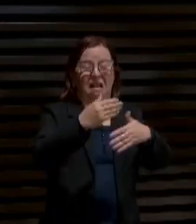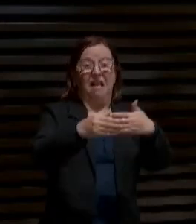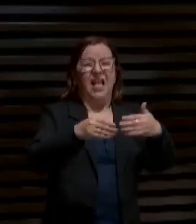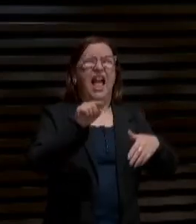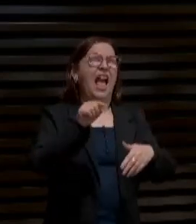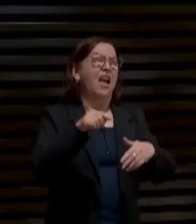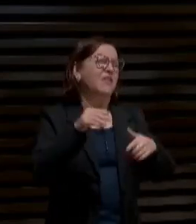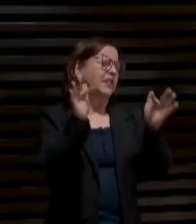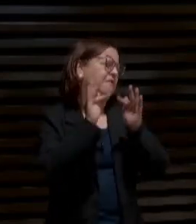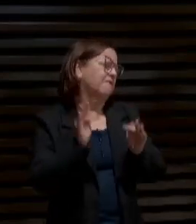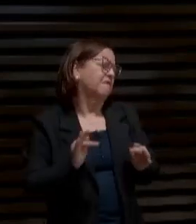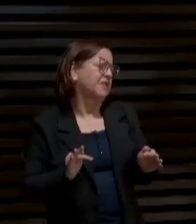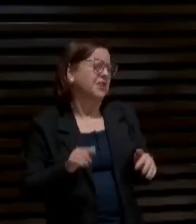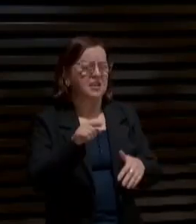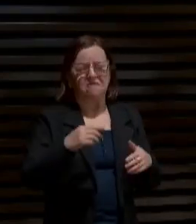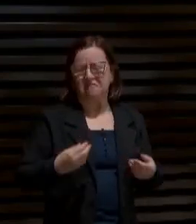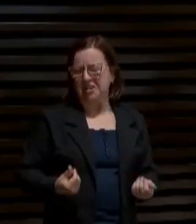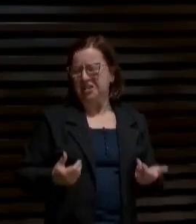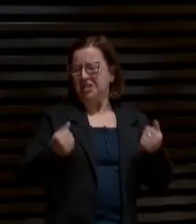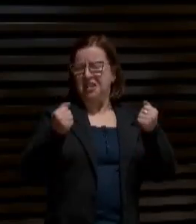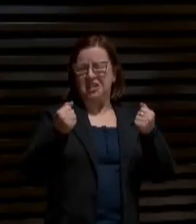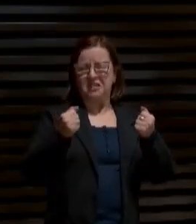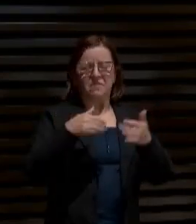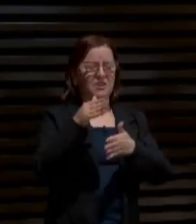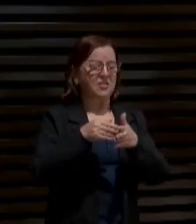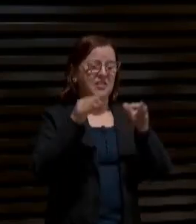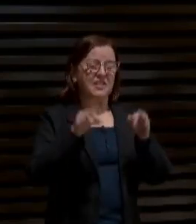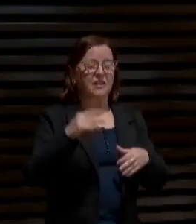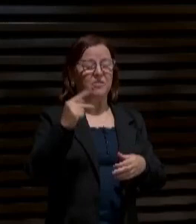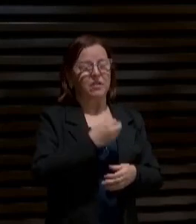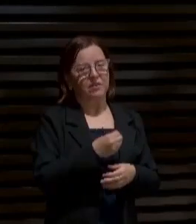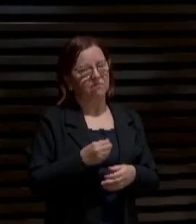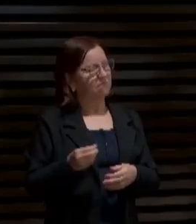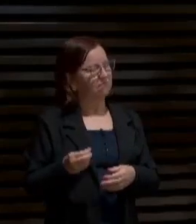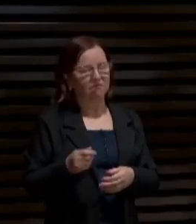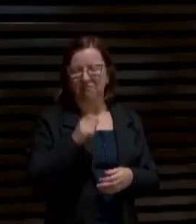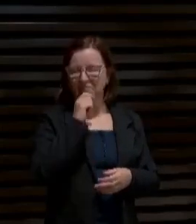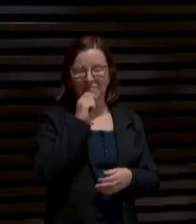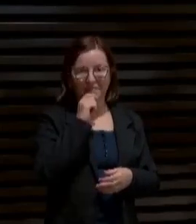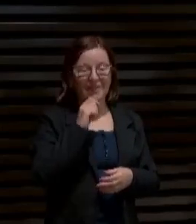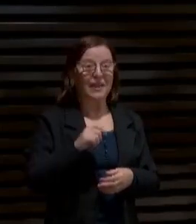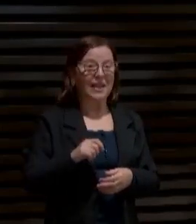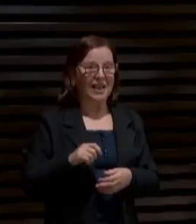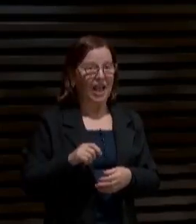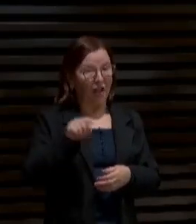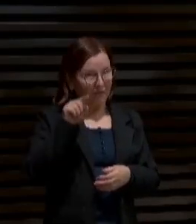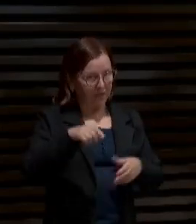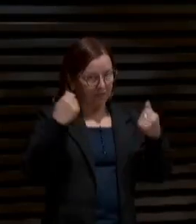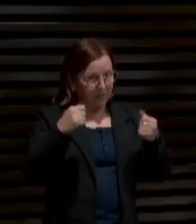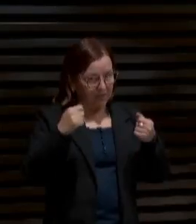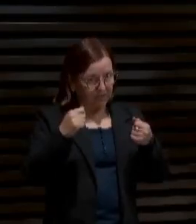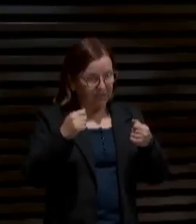vai ser rico que você vai dar tudo certo na sua vida e não adianta Antes Você Precisa do Novo Nascimento